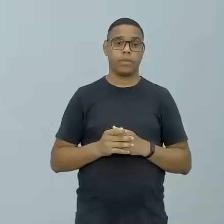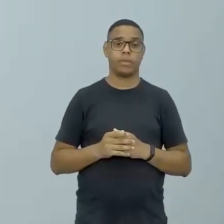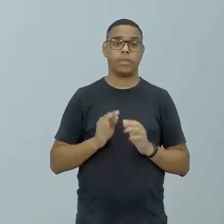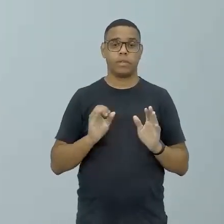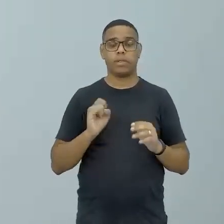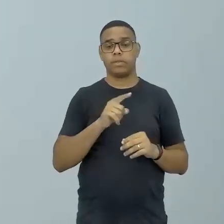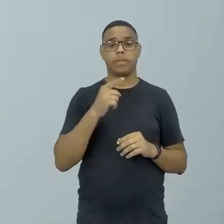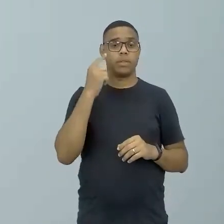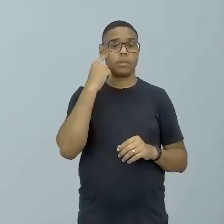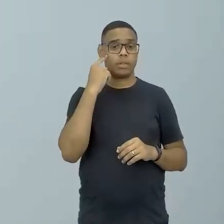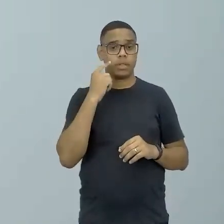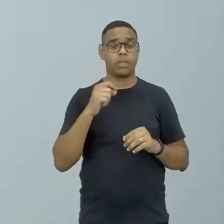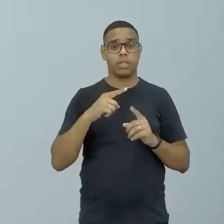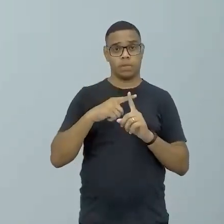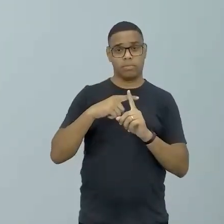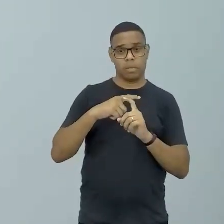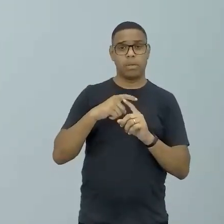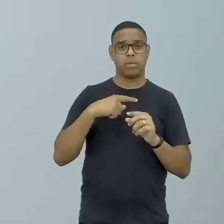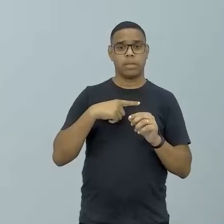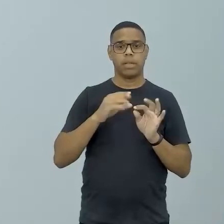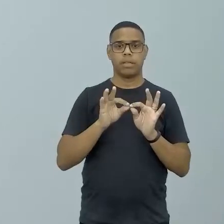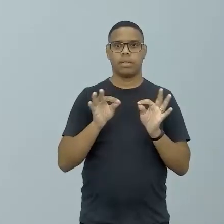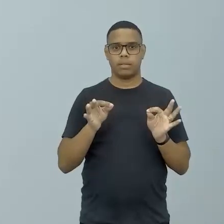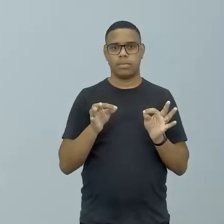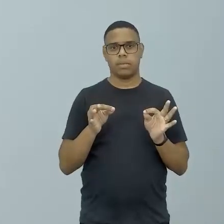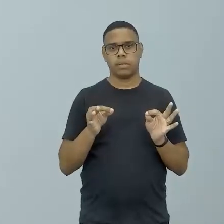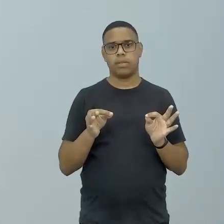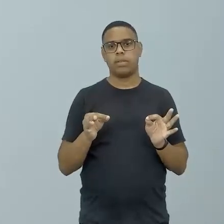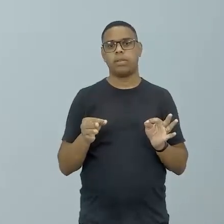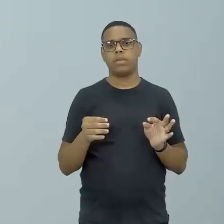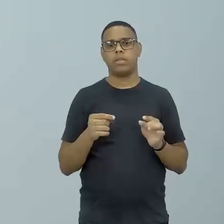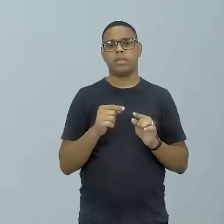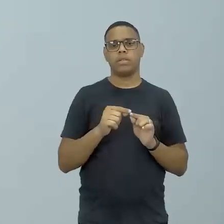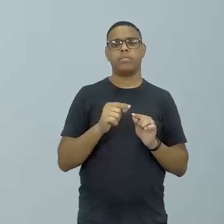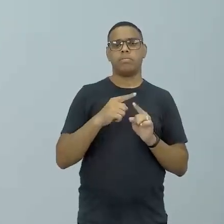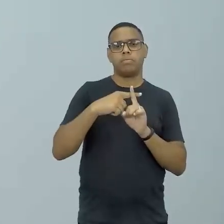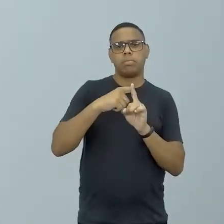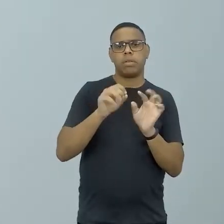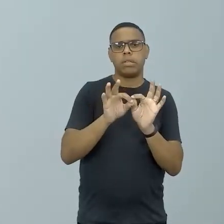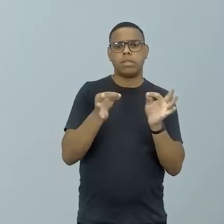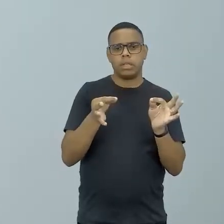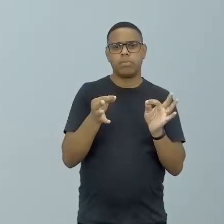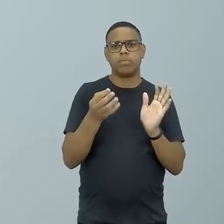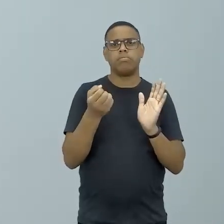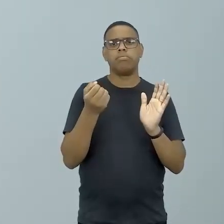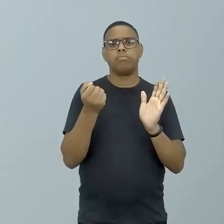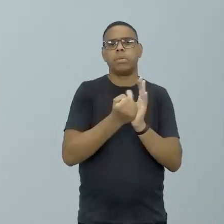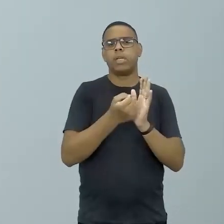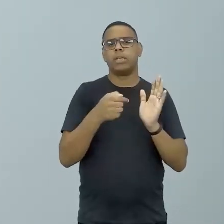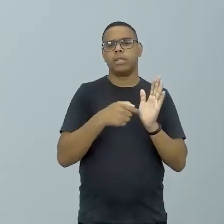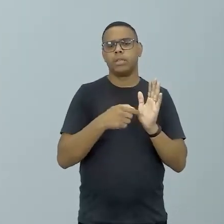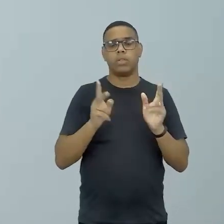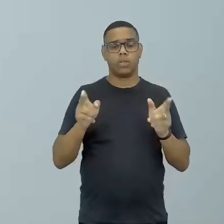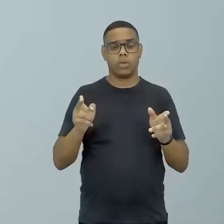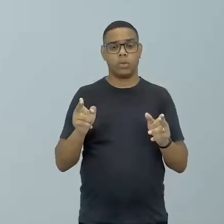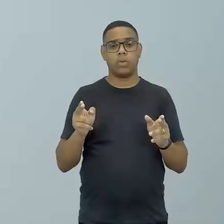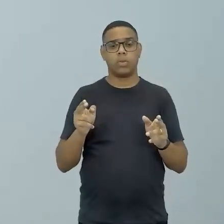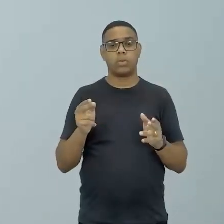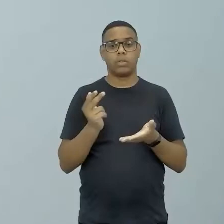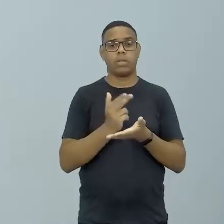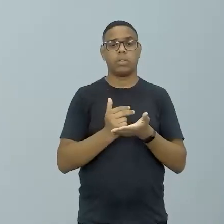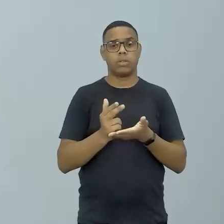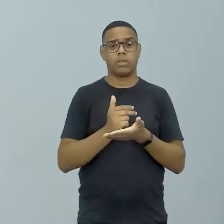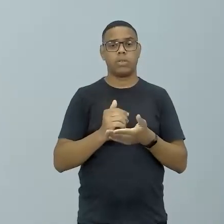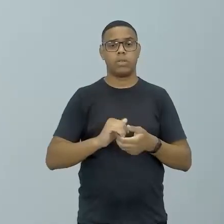parar a pensar, a suástica é um símbolo bastante simples, né? Você precisa de poucos traços e você tem esse símbolo. É que nem o símbolo... Qual é o nome